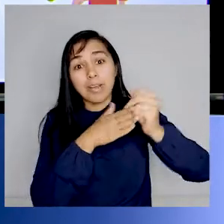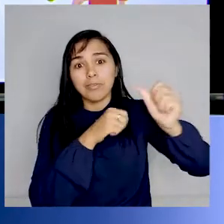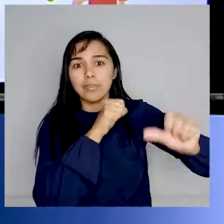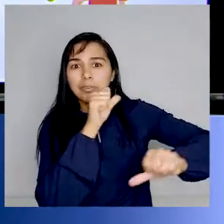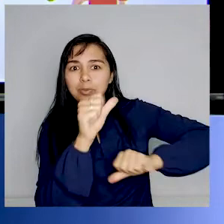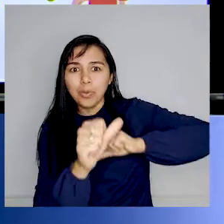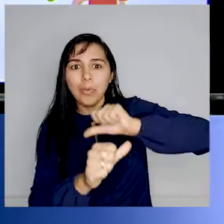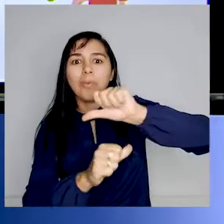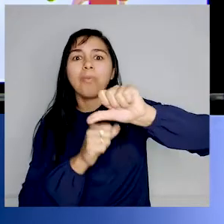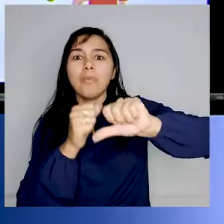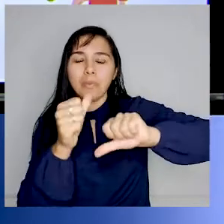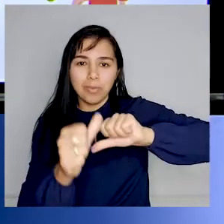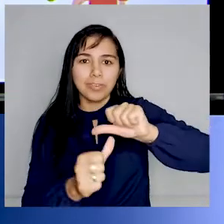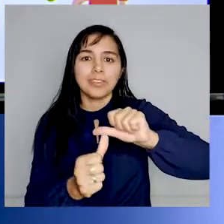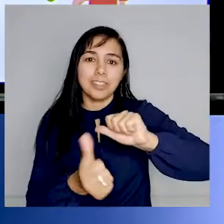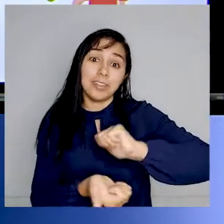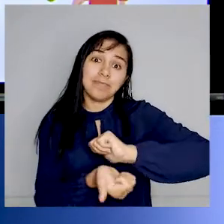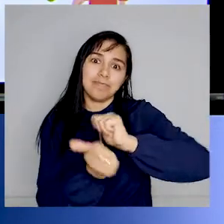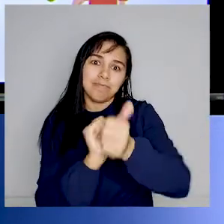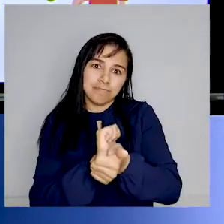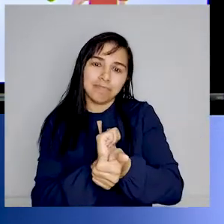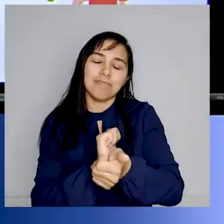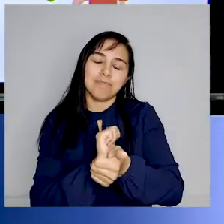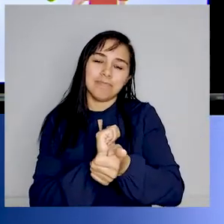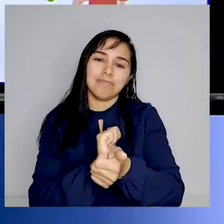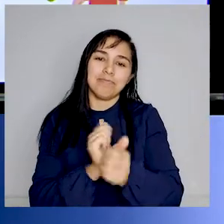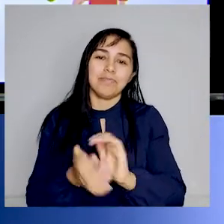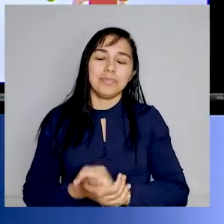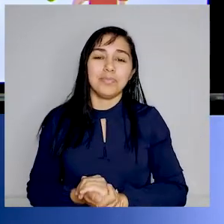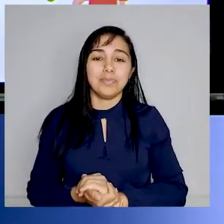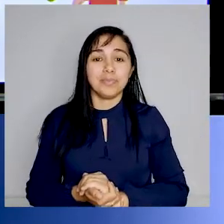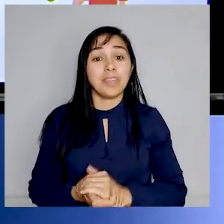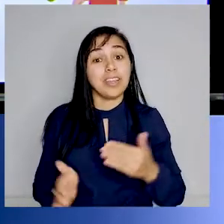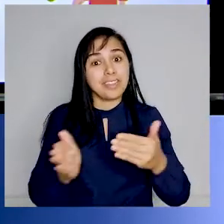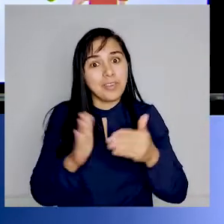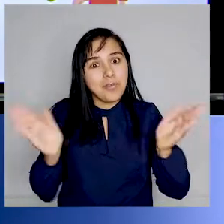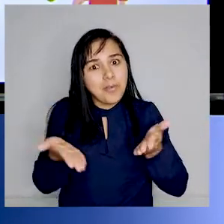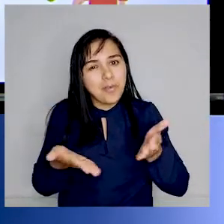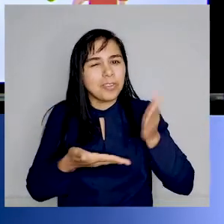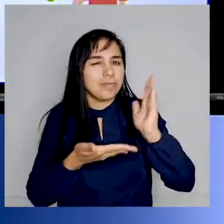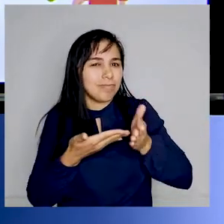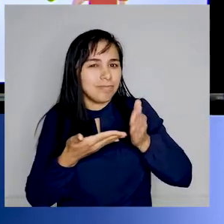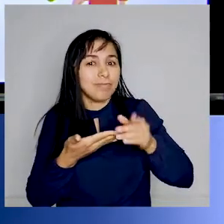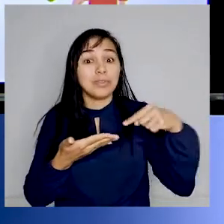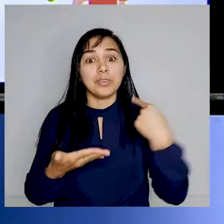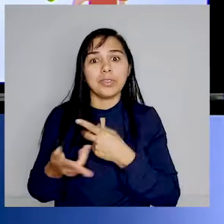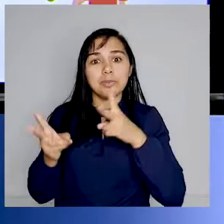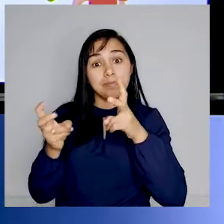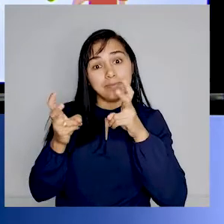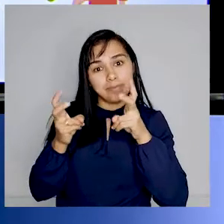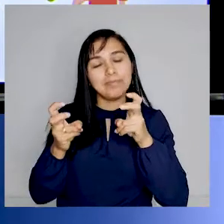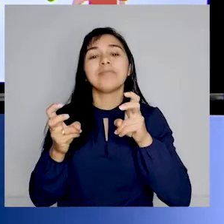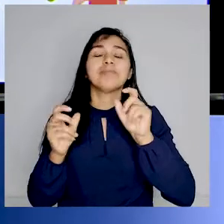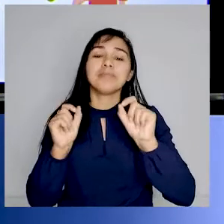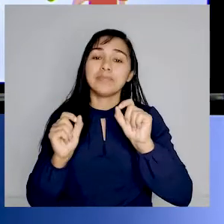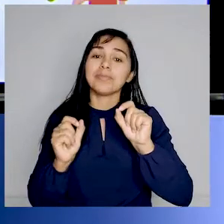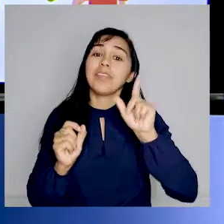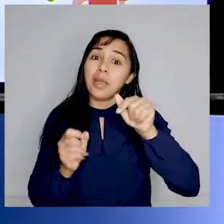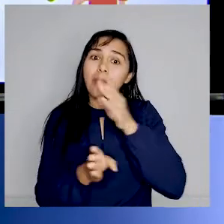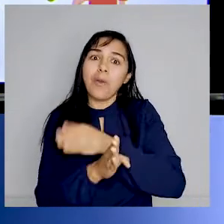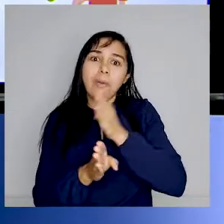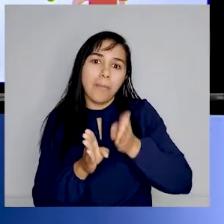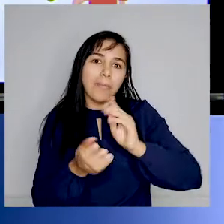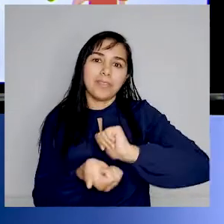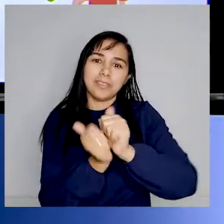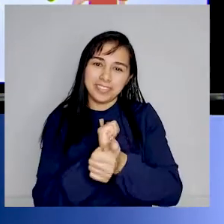foram recebendo algumas implementações até chegar a algumas variações na qual se tornou também